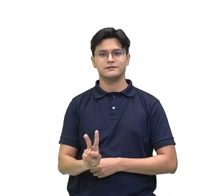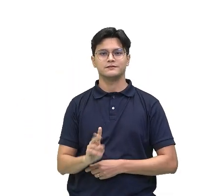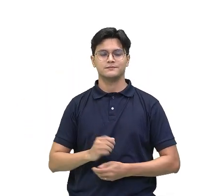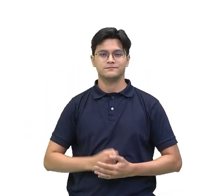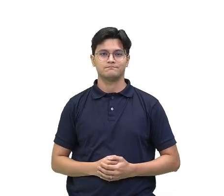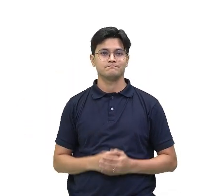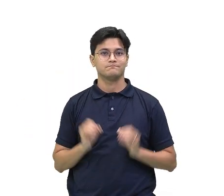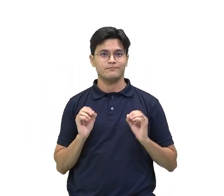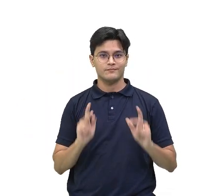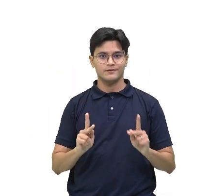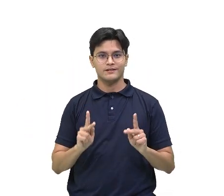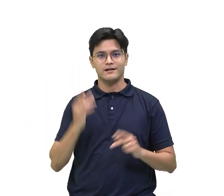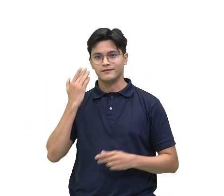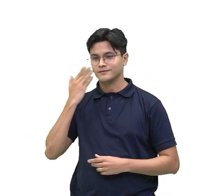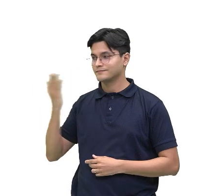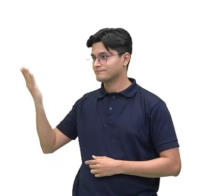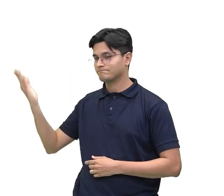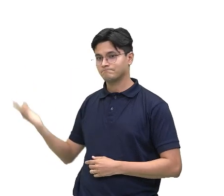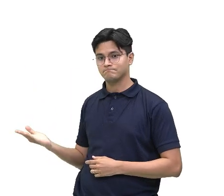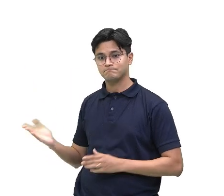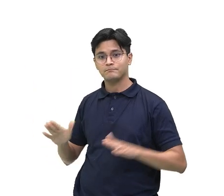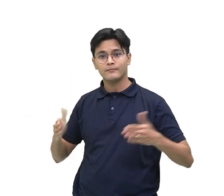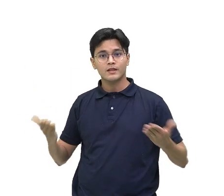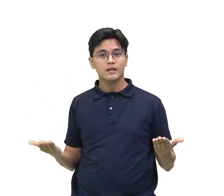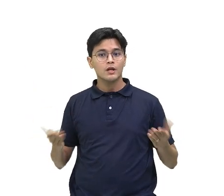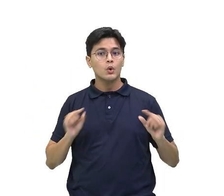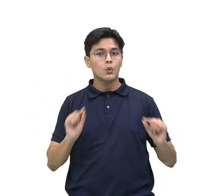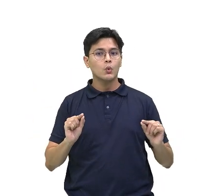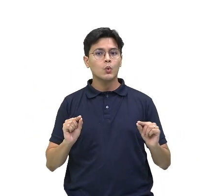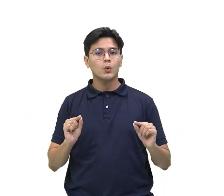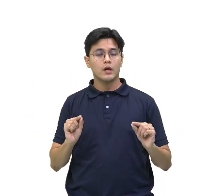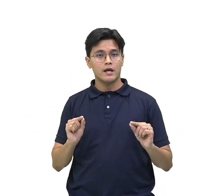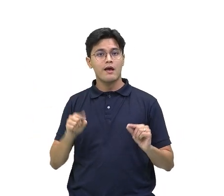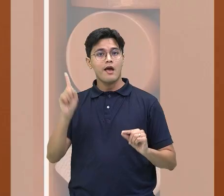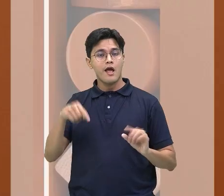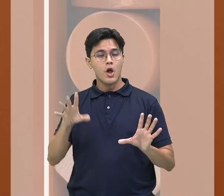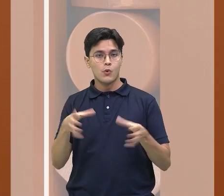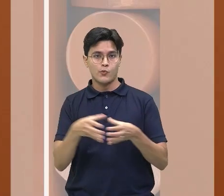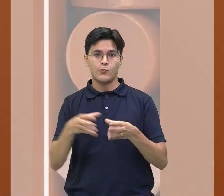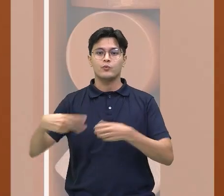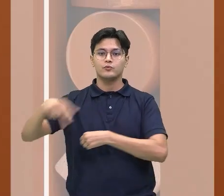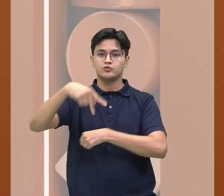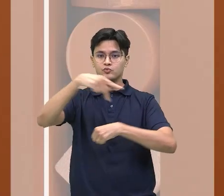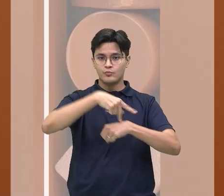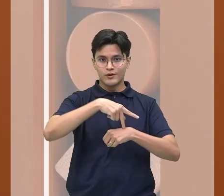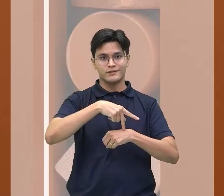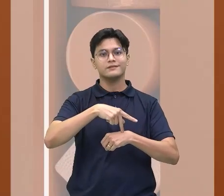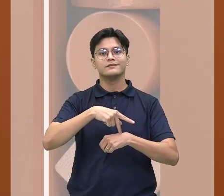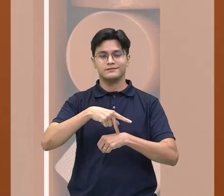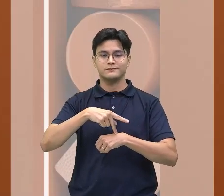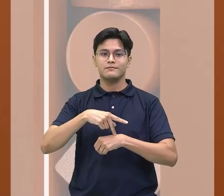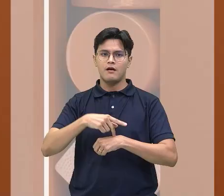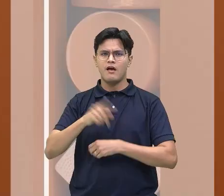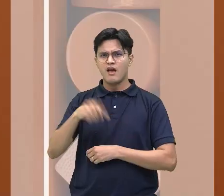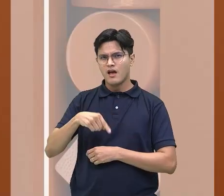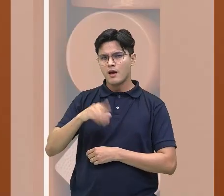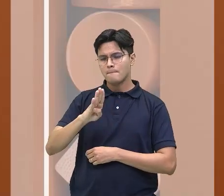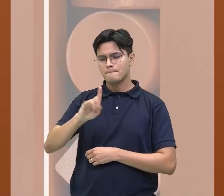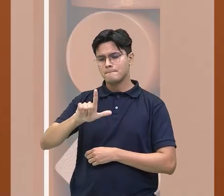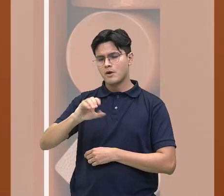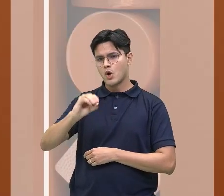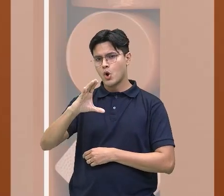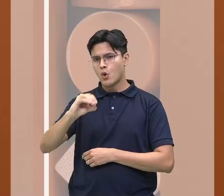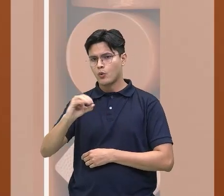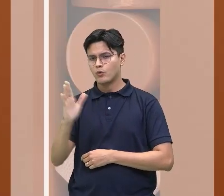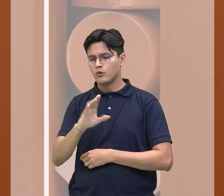tá certo, gente? Então, acaba surgindo, né, para fortalecer esse bloco né, não é um bloco econômico, mas um